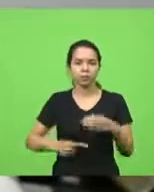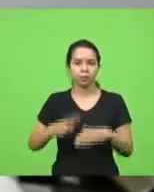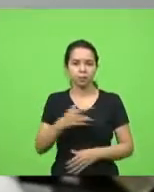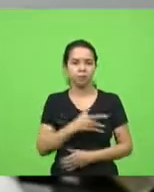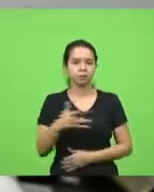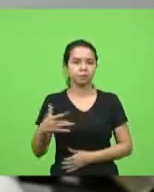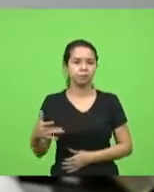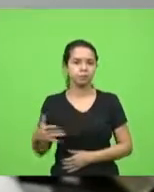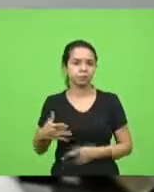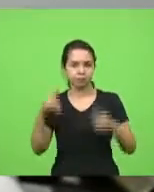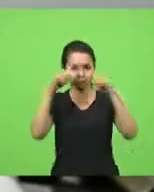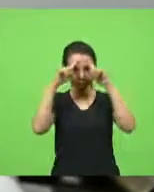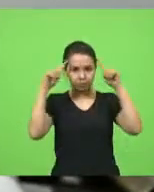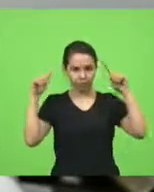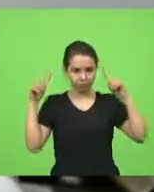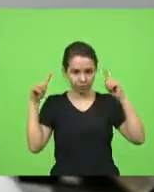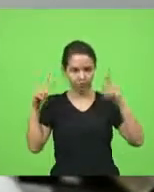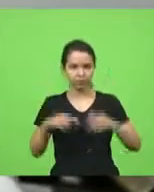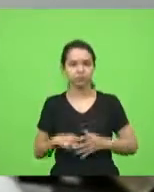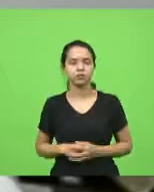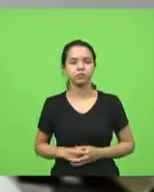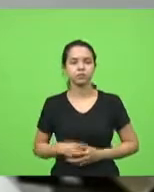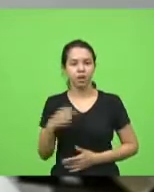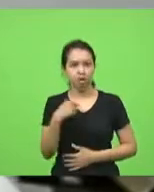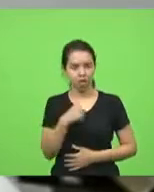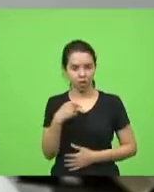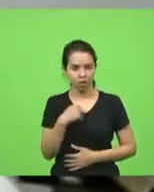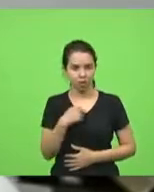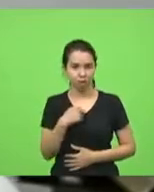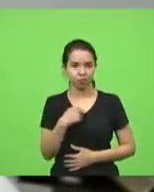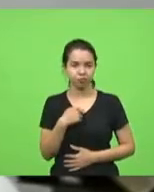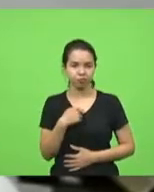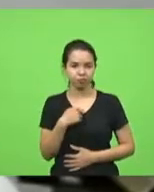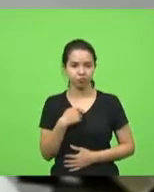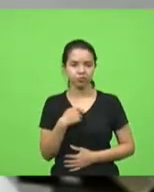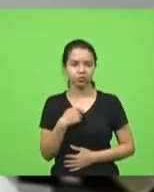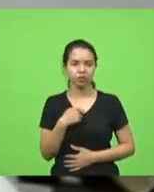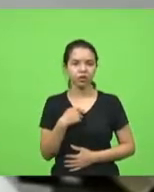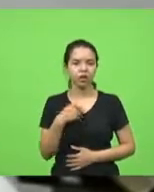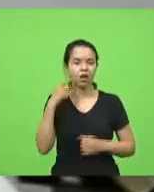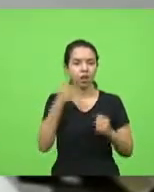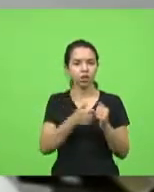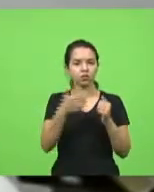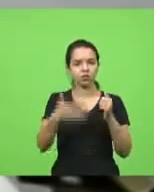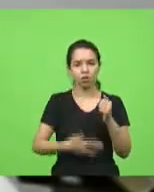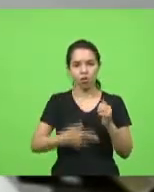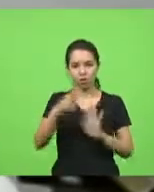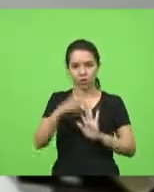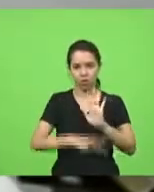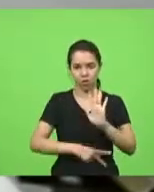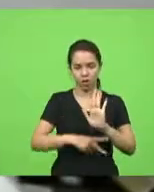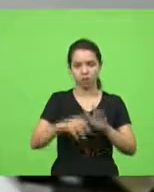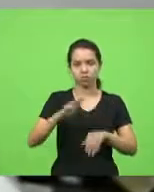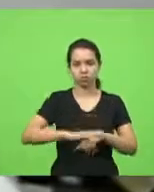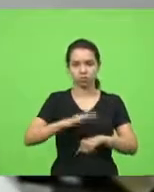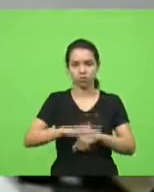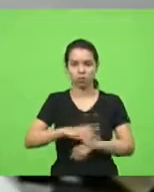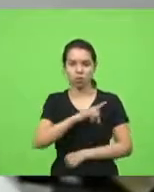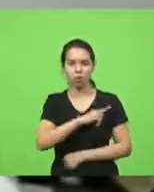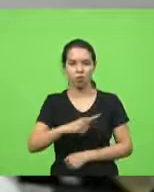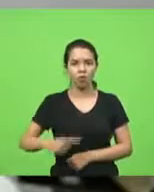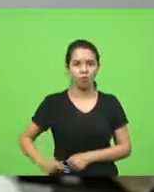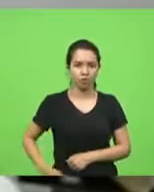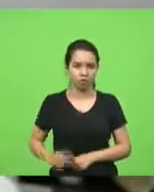Sareta. Eu fui relator do projeto que leva a autorização ao governo do Estado, ainda está